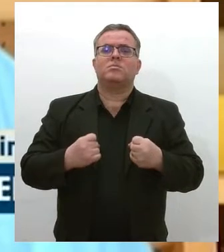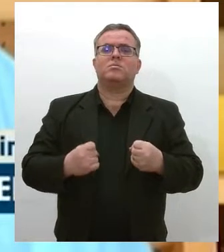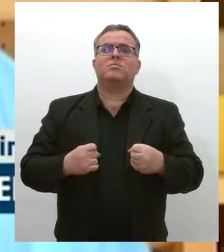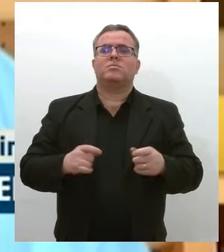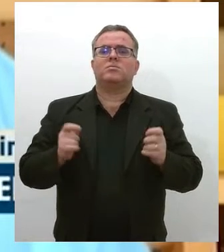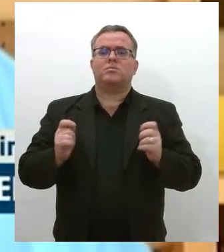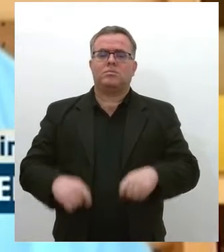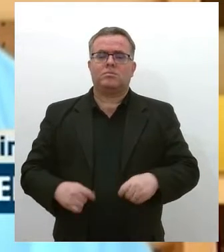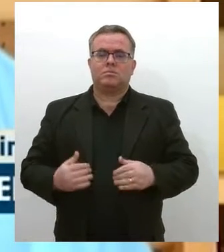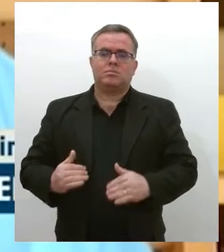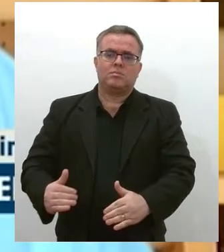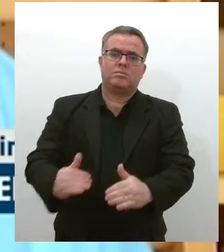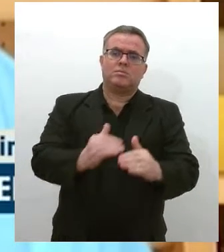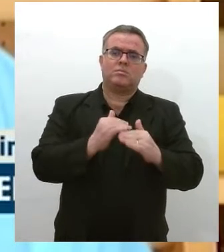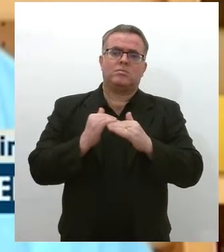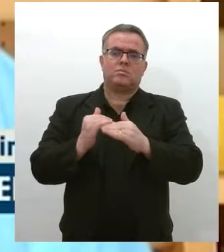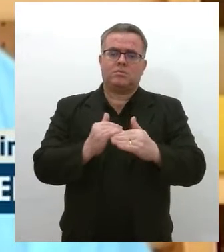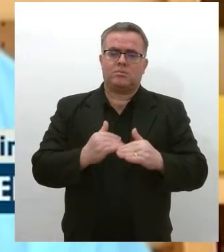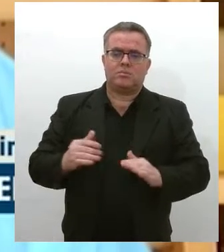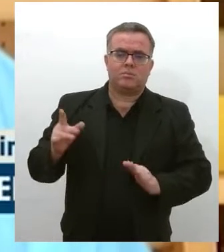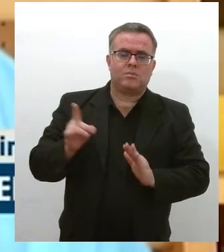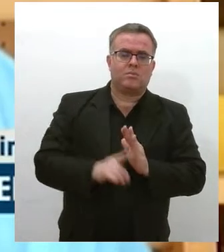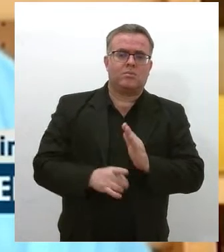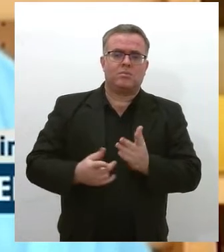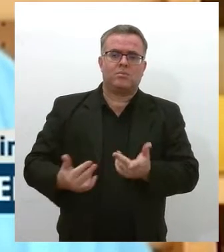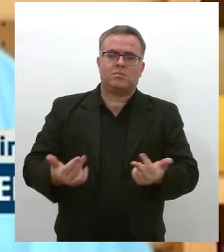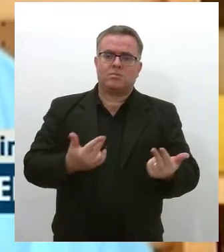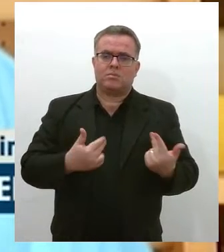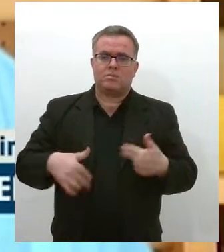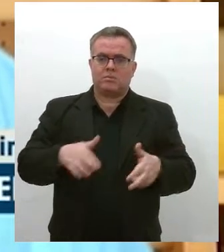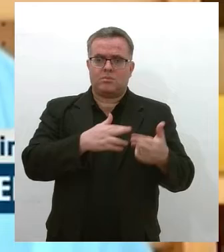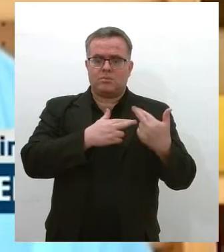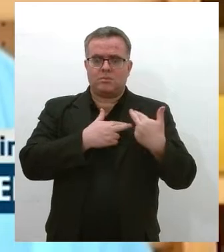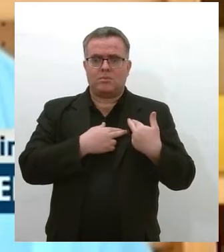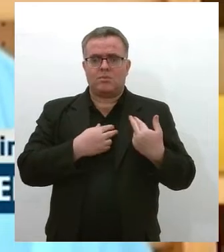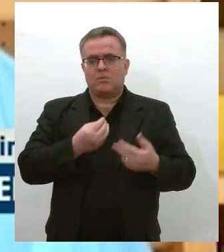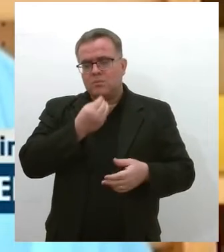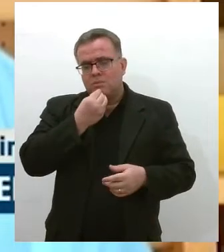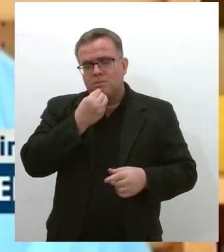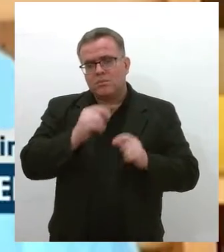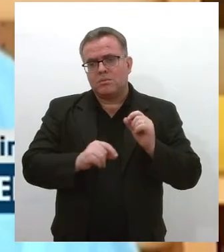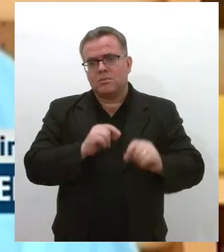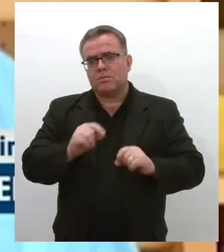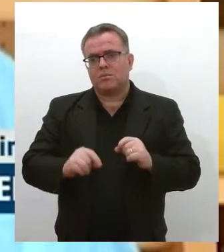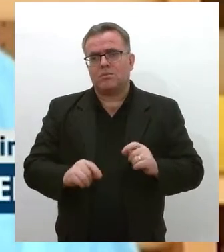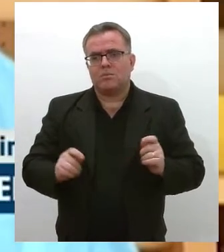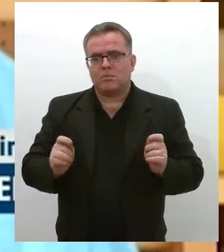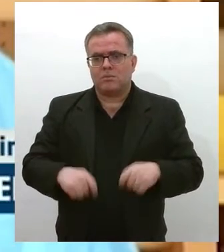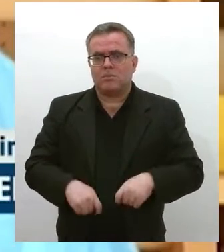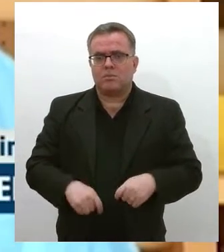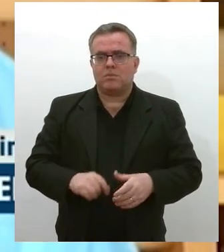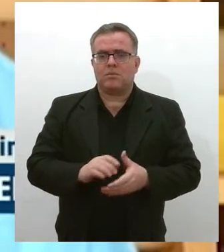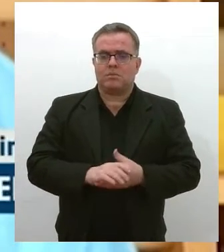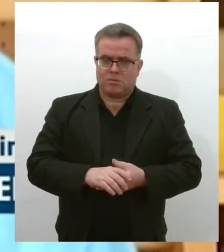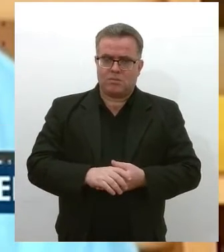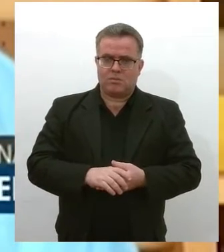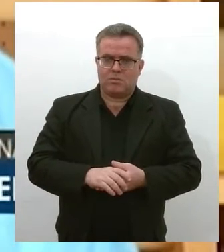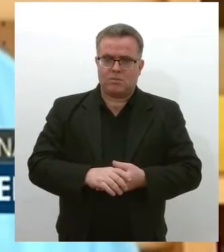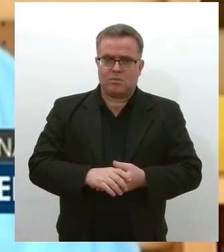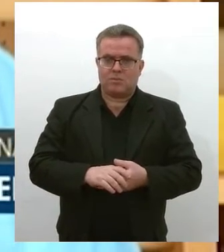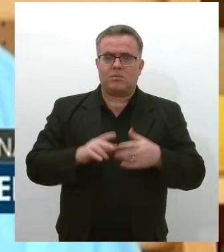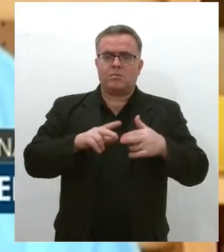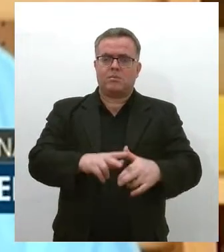igualdade de direitos e de oportunidades para a sua população. Nesse